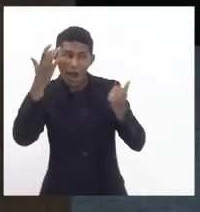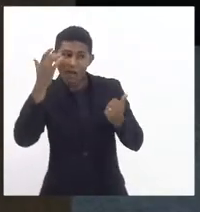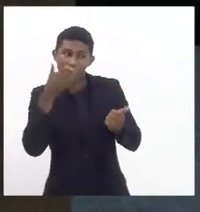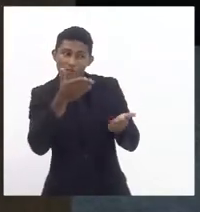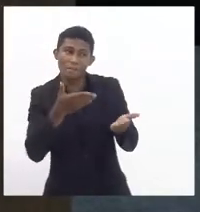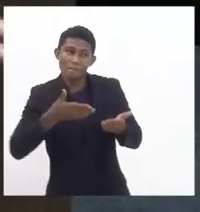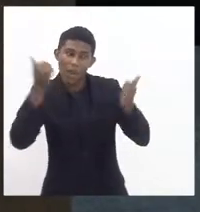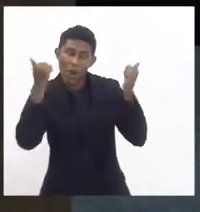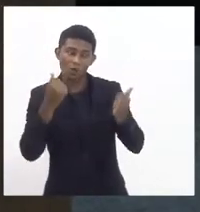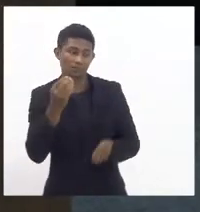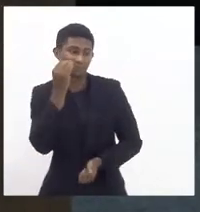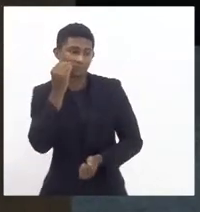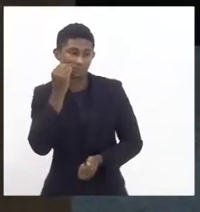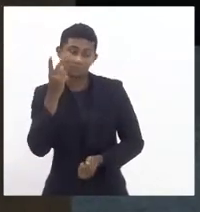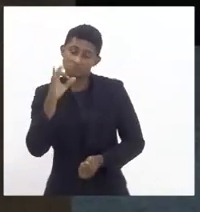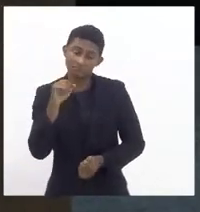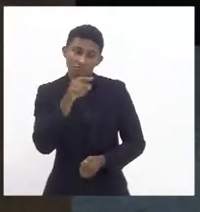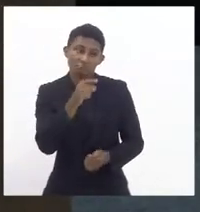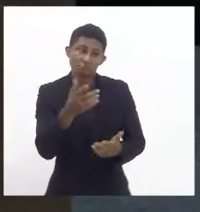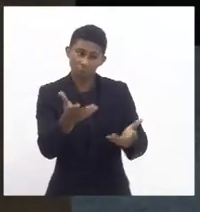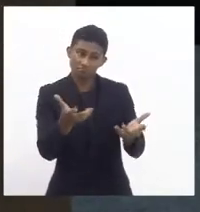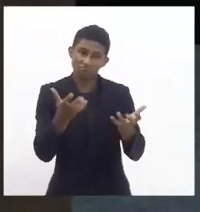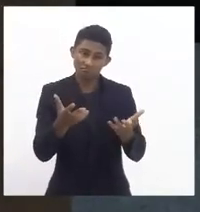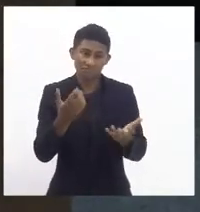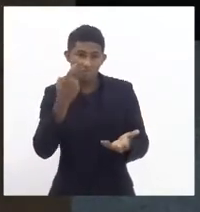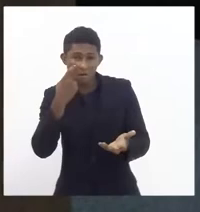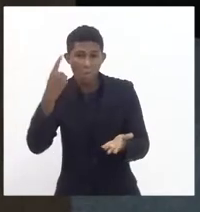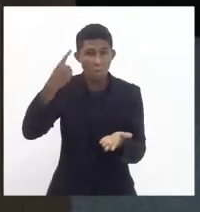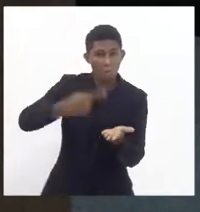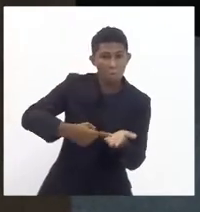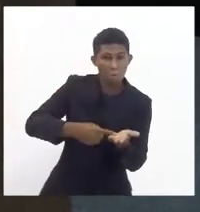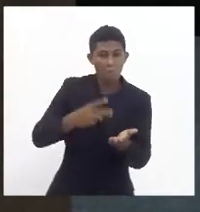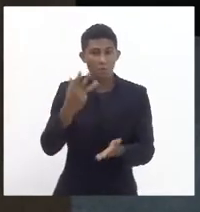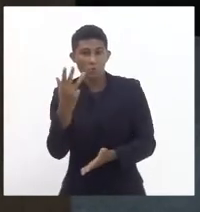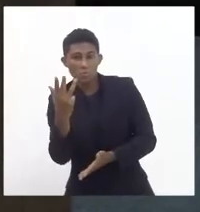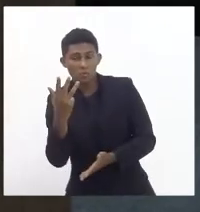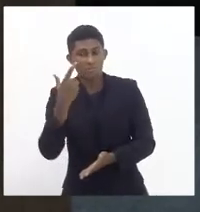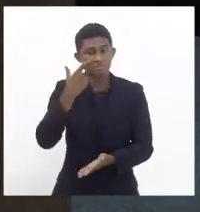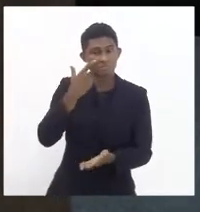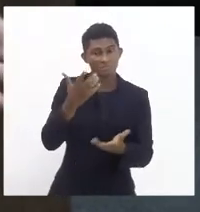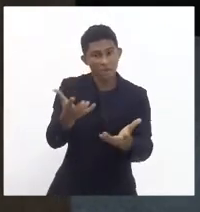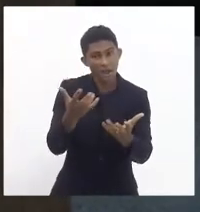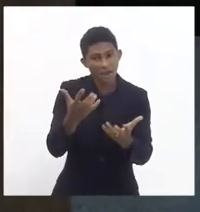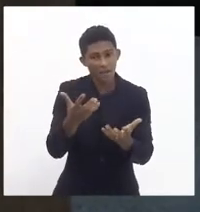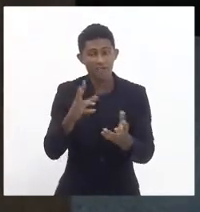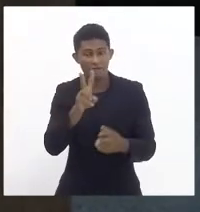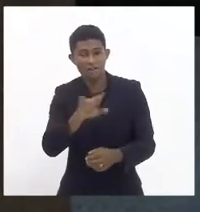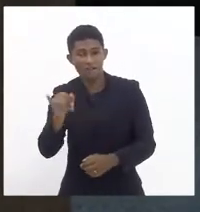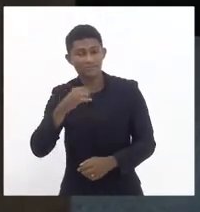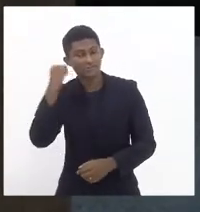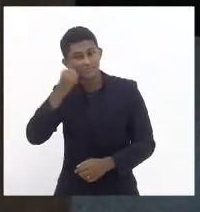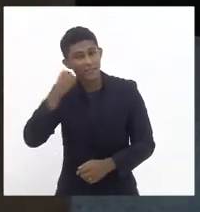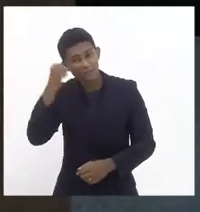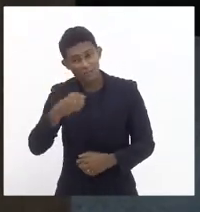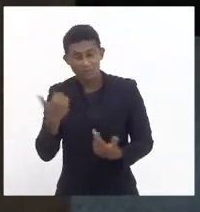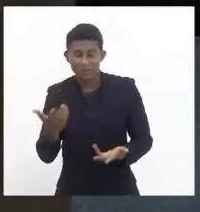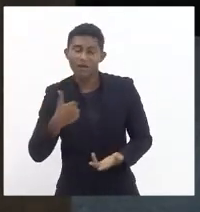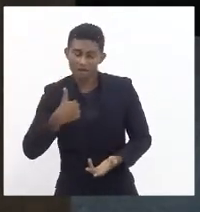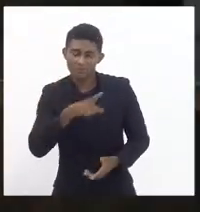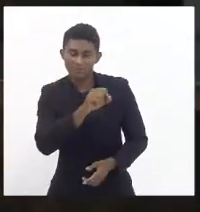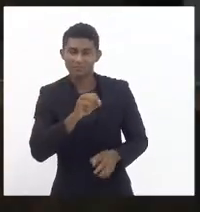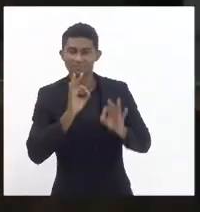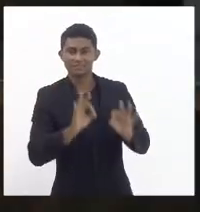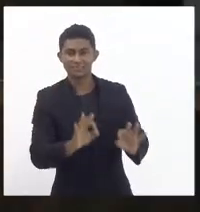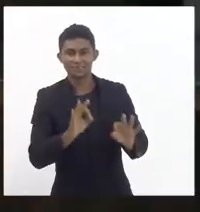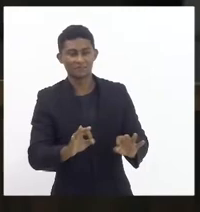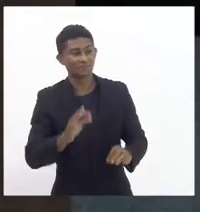Governador mas se você nem sequer fazer é o acordo lá com lula lula lalaca vai ser senador vai ser tão lecionador